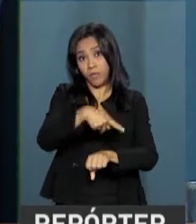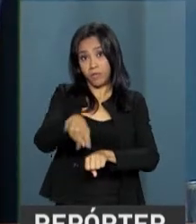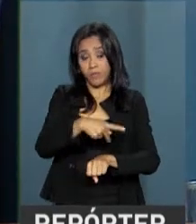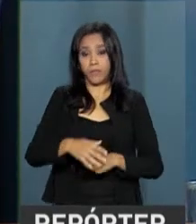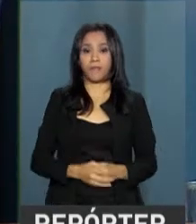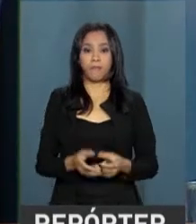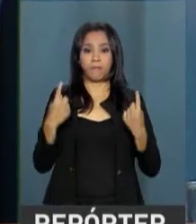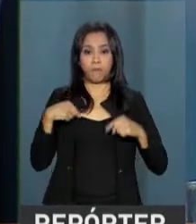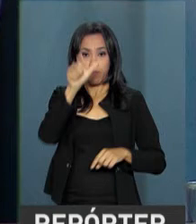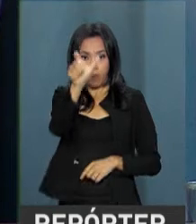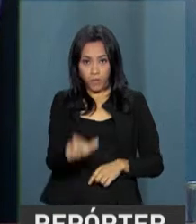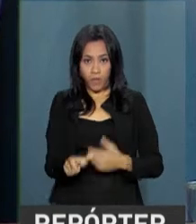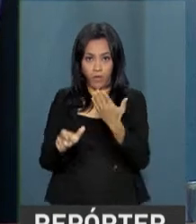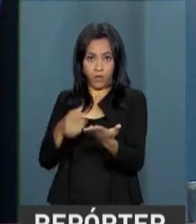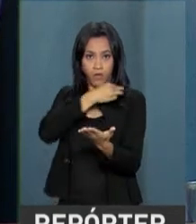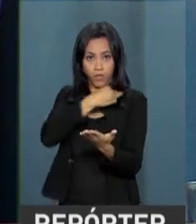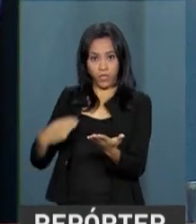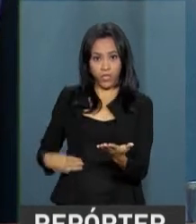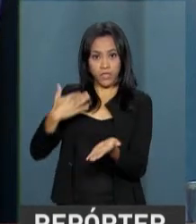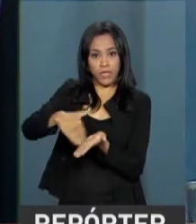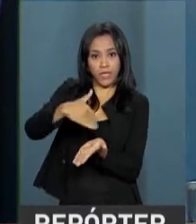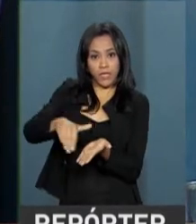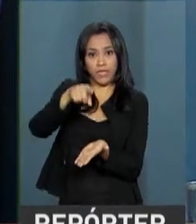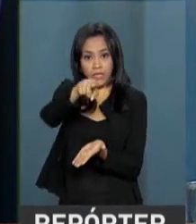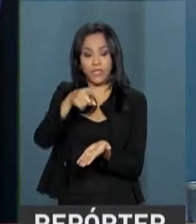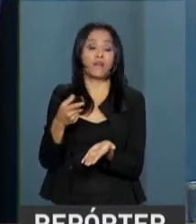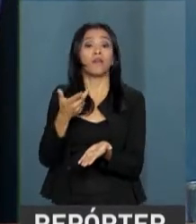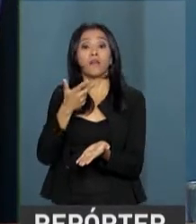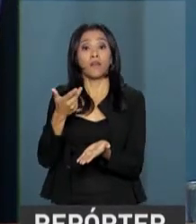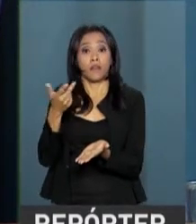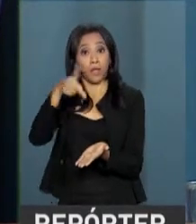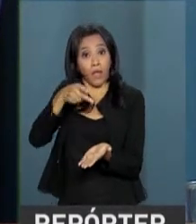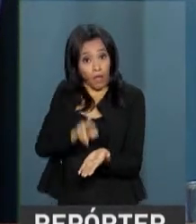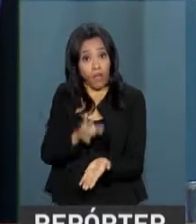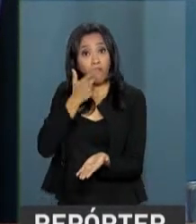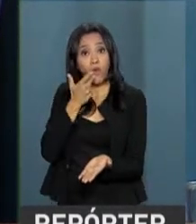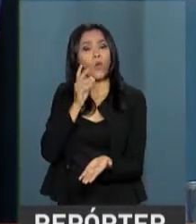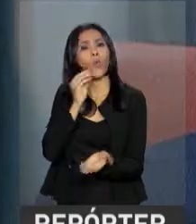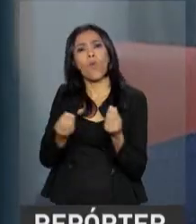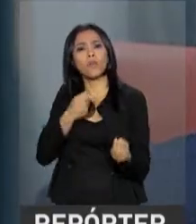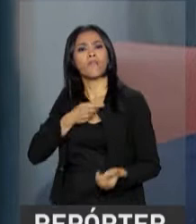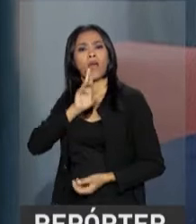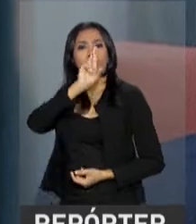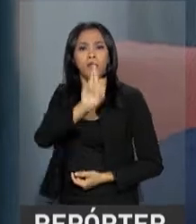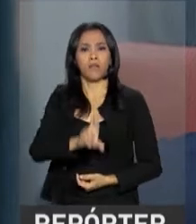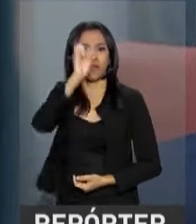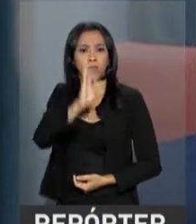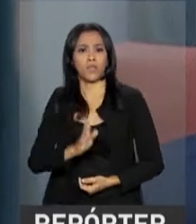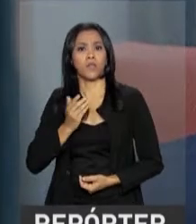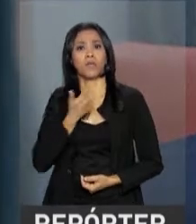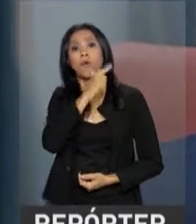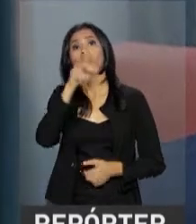da Secretaria-Geral da Presidência citou a credibilidade do país junto a organismos internacionais. Segundo ele,